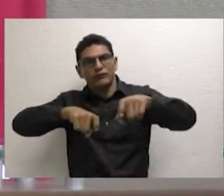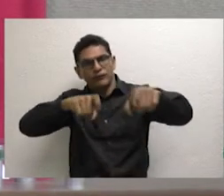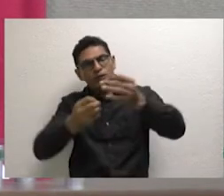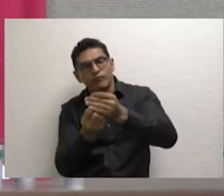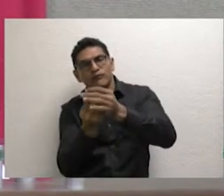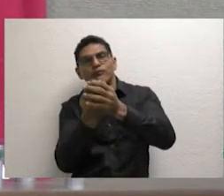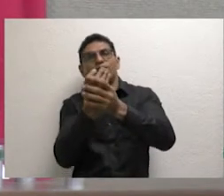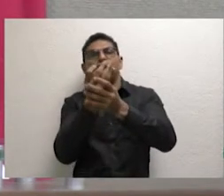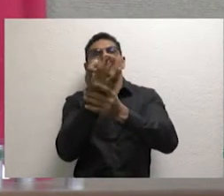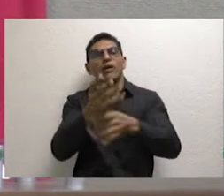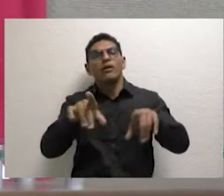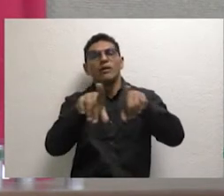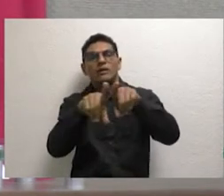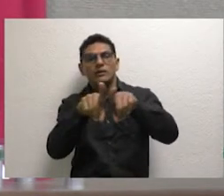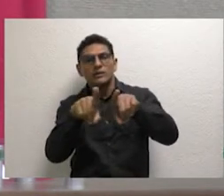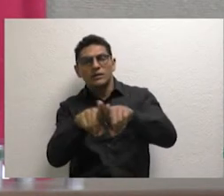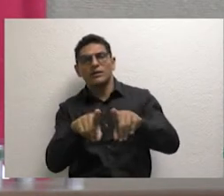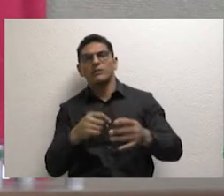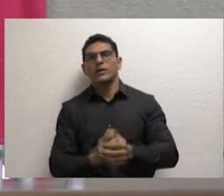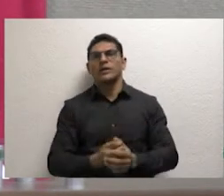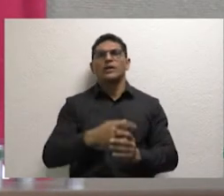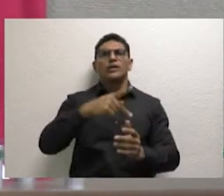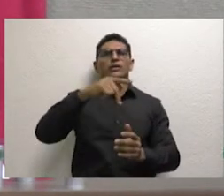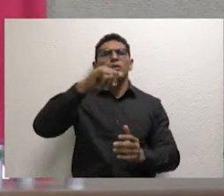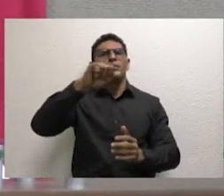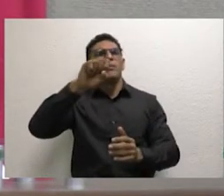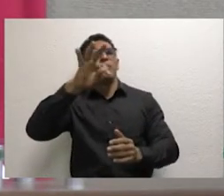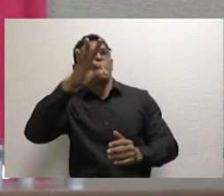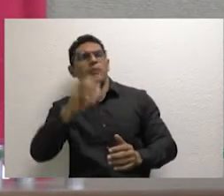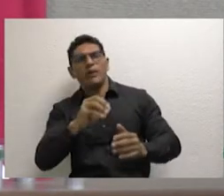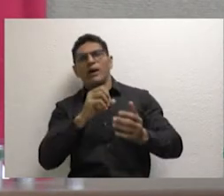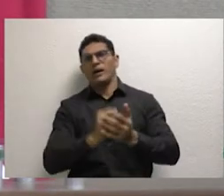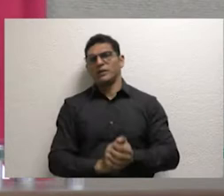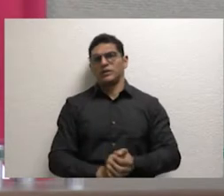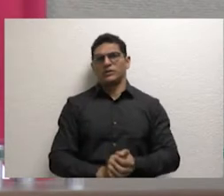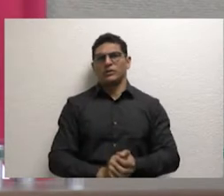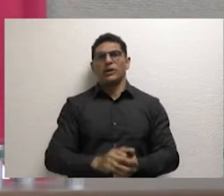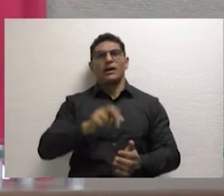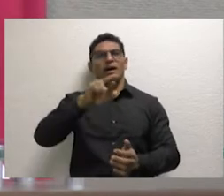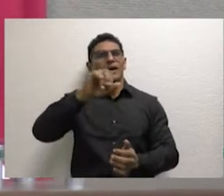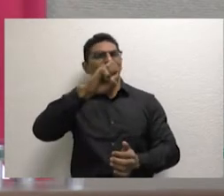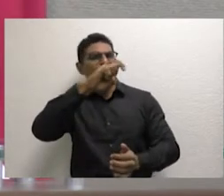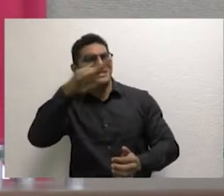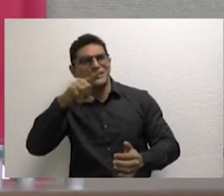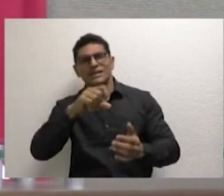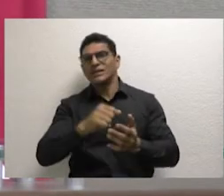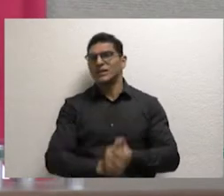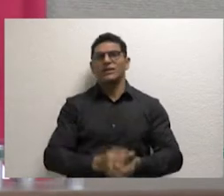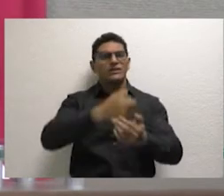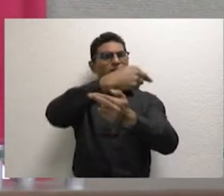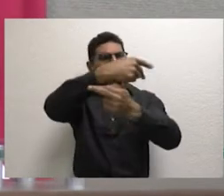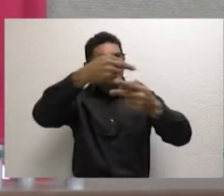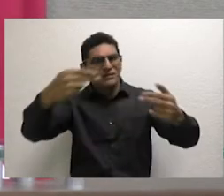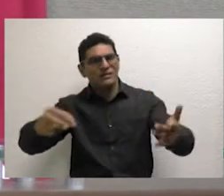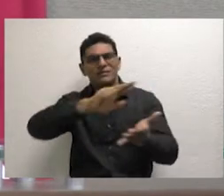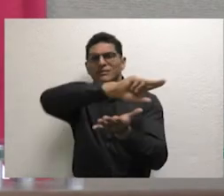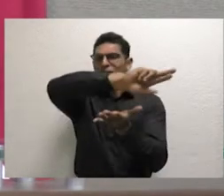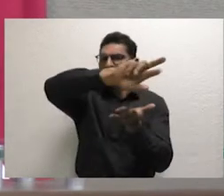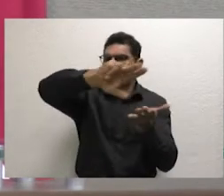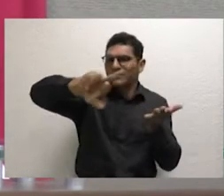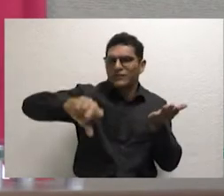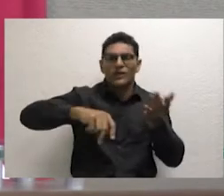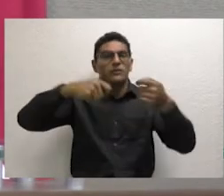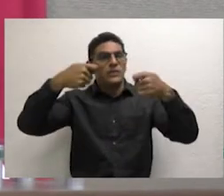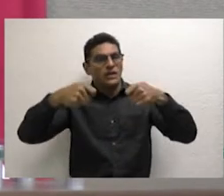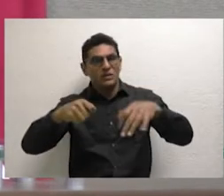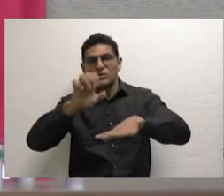seja na questão também do pasto, enfim, para os pecuaristas. nós precisamos transformar o